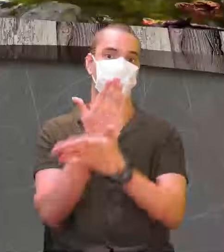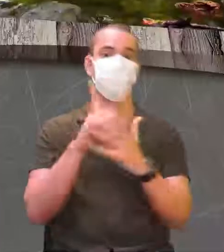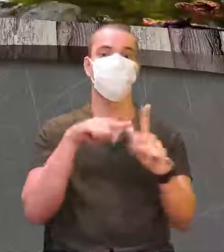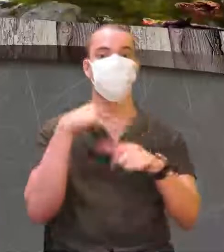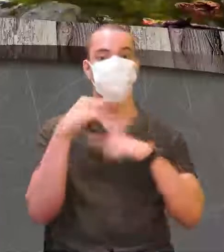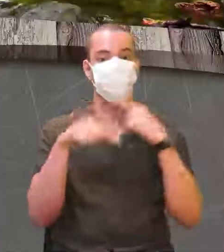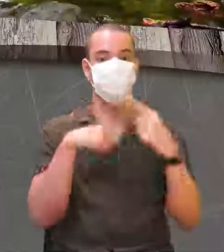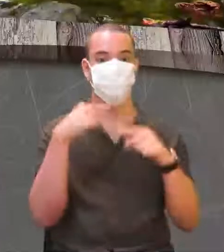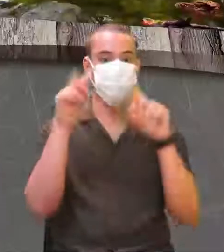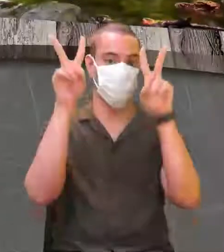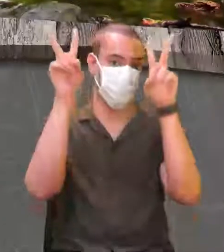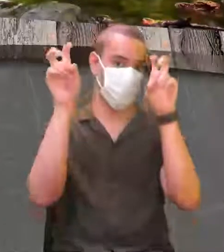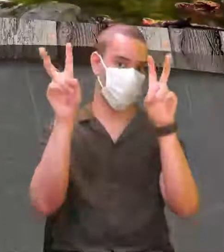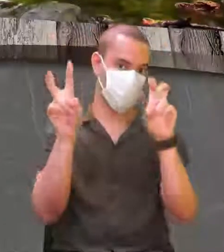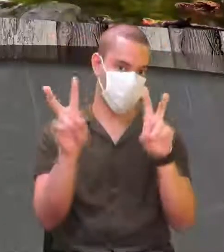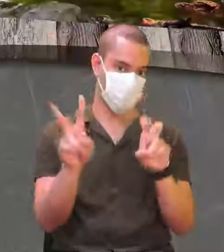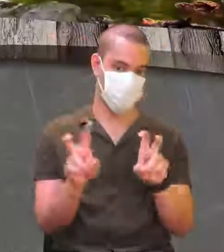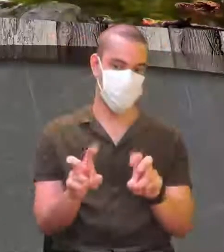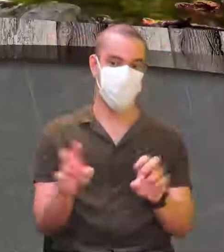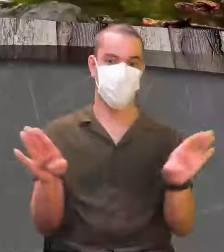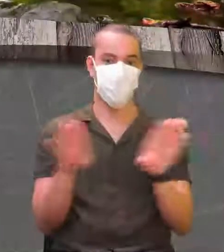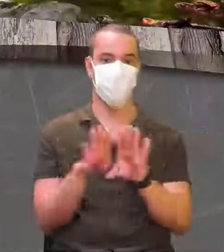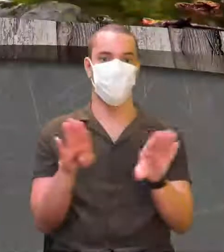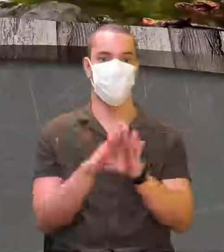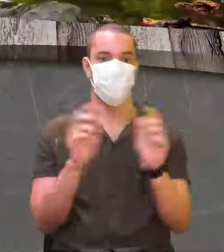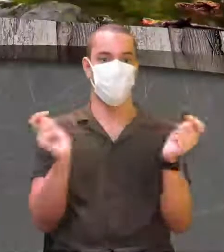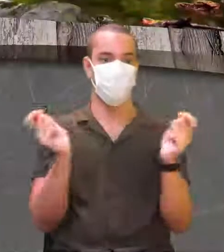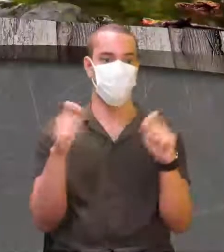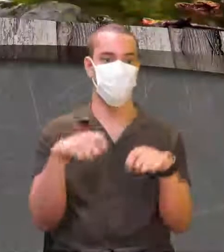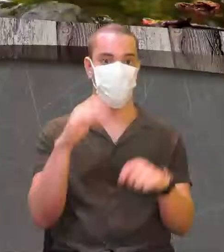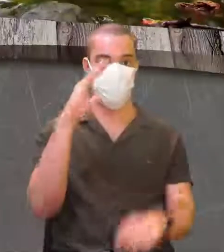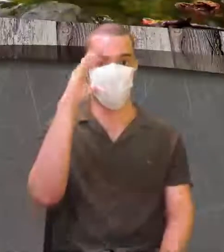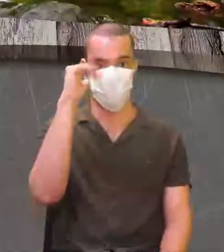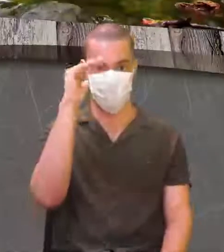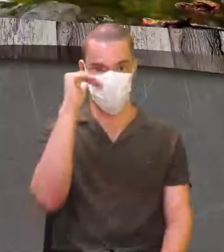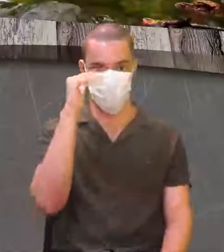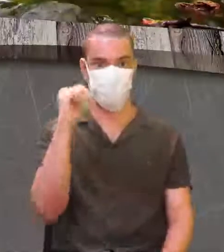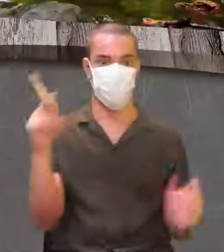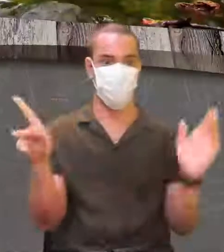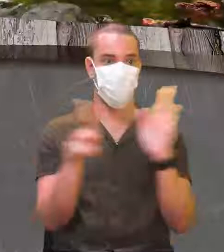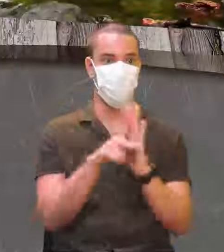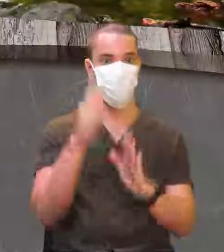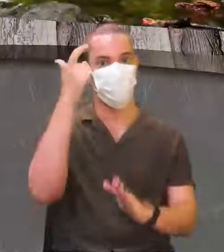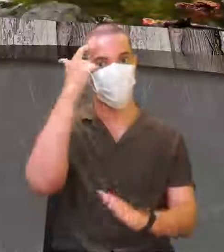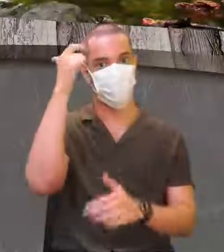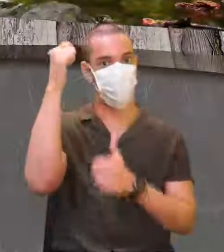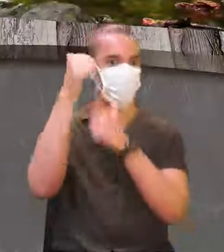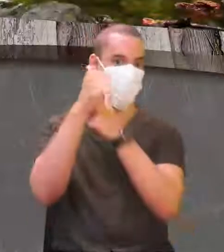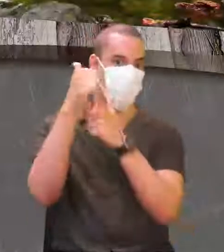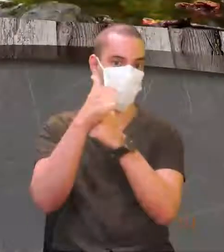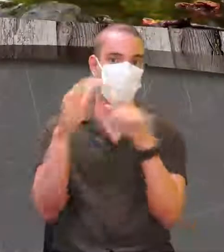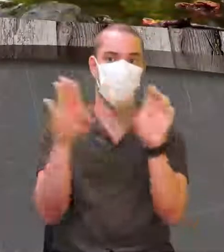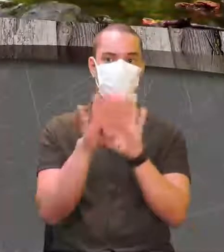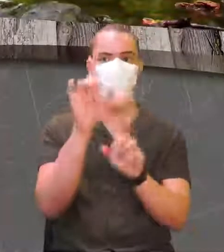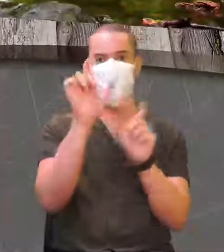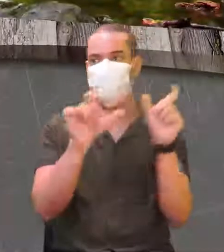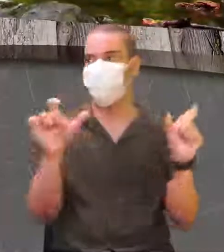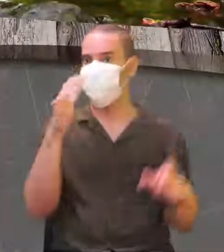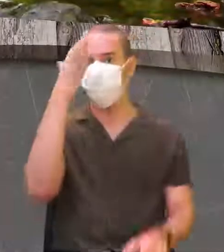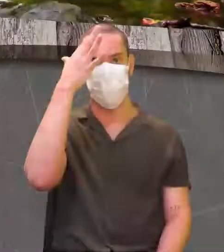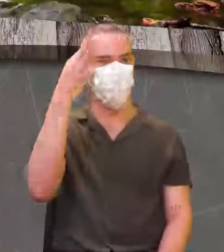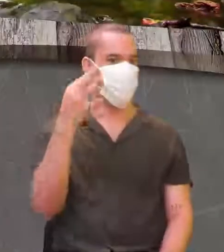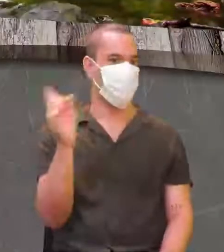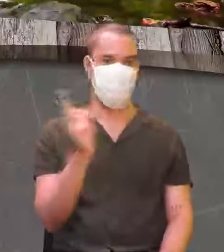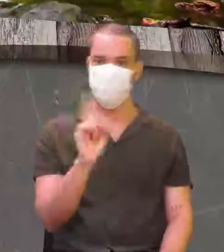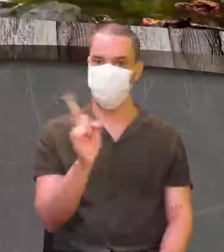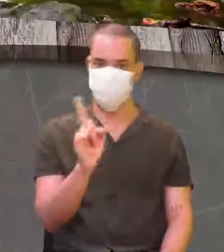sobre esse assunto que levanta muita curiosidade na cabeça dos alunos. Na verdade, as pessoas que não entendem, né,